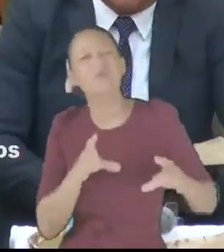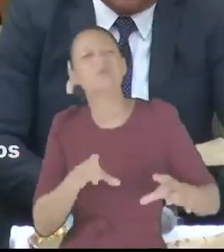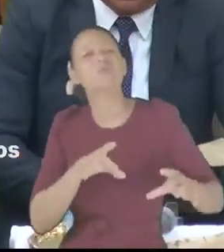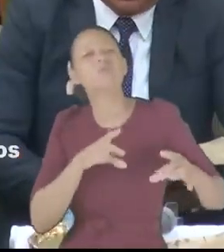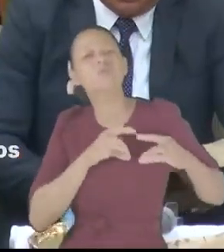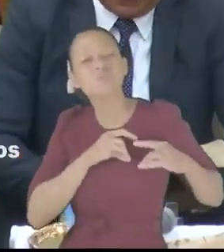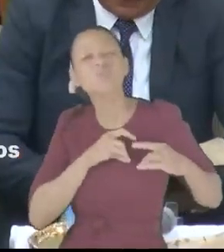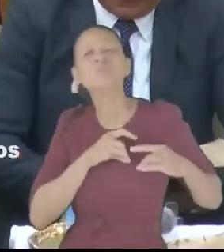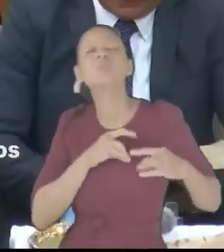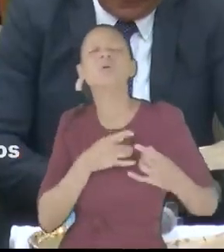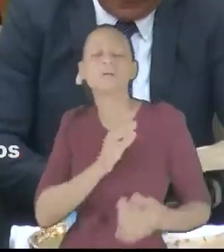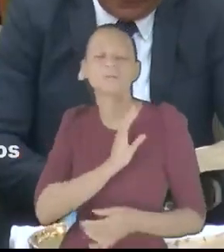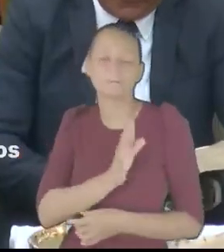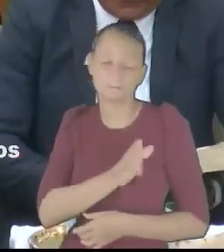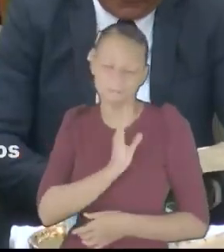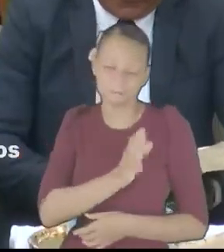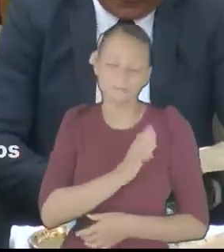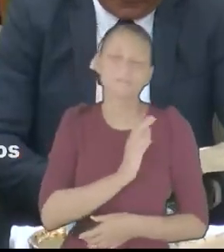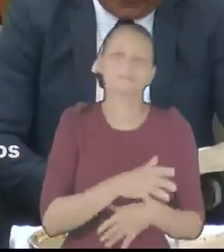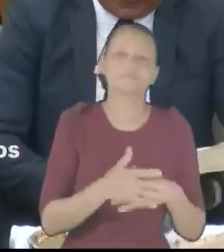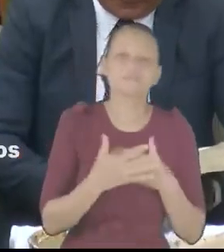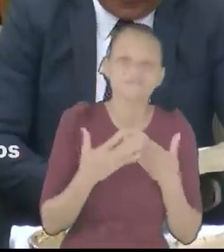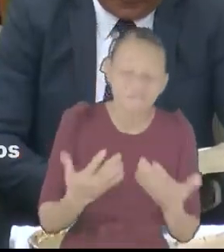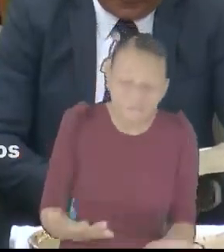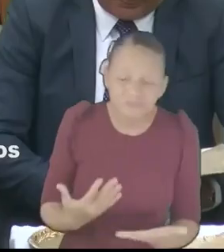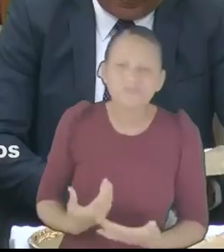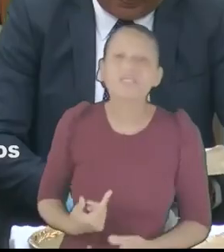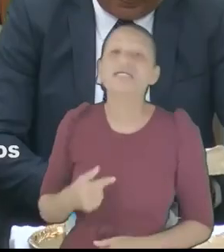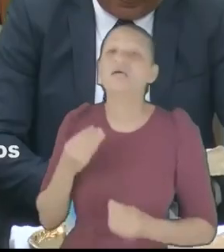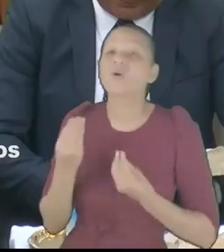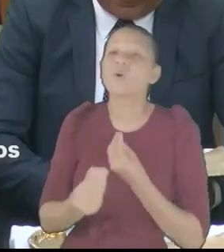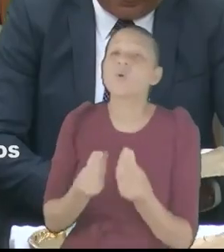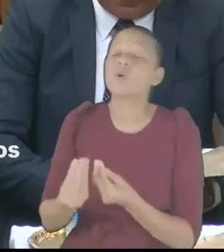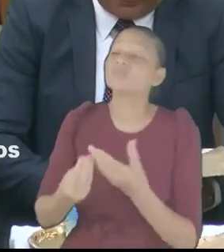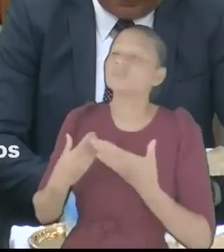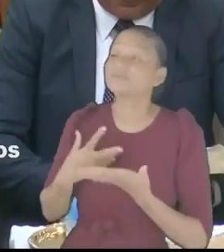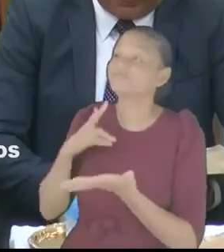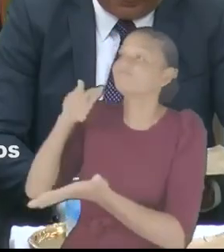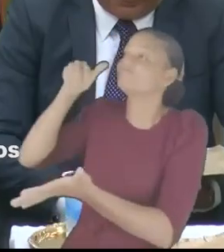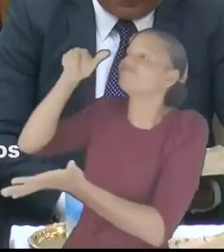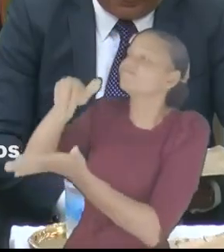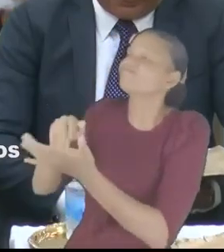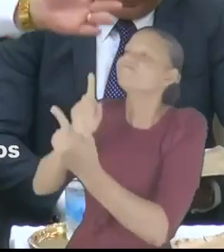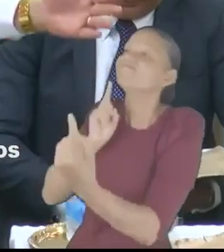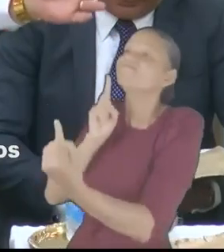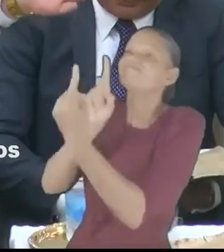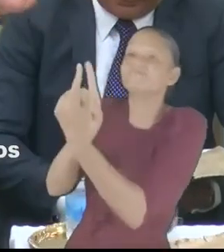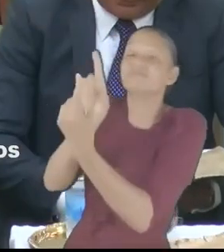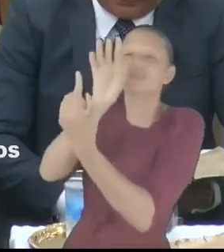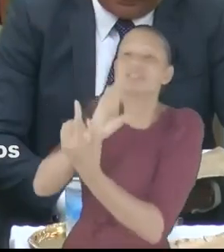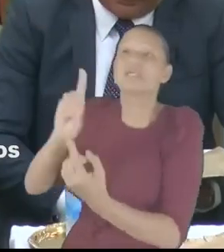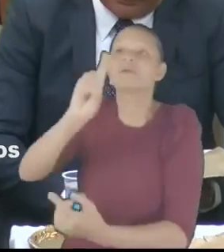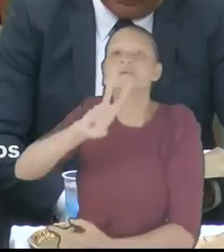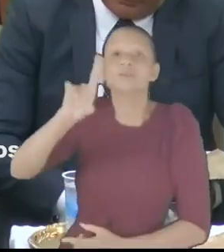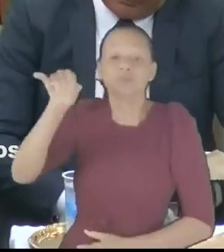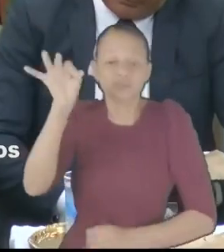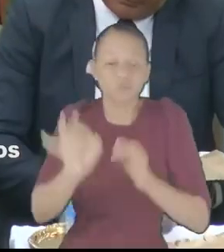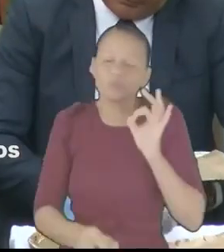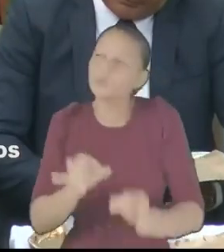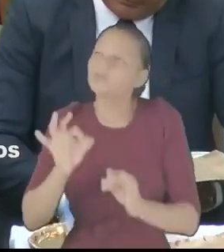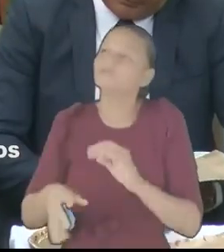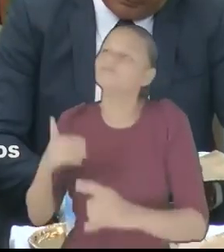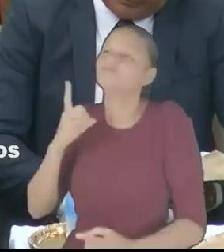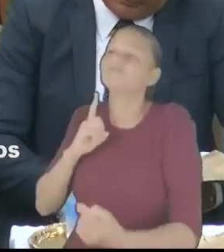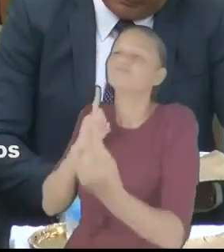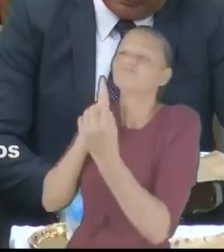do nosso coração. E nós íamos comparecer diante de Deus no dia do juízo. Nós íamos